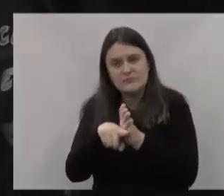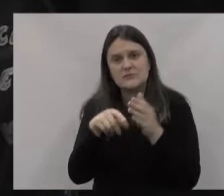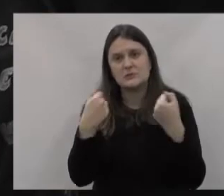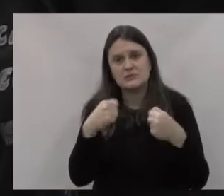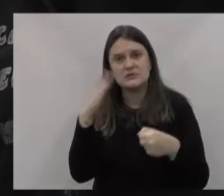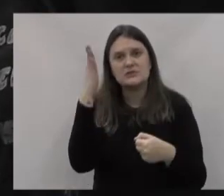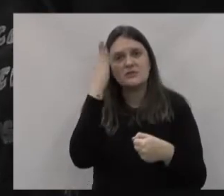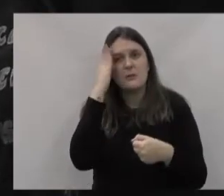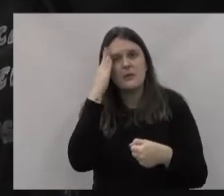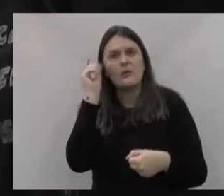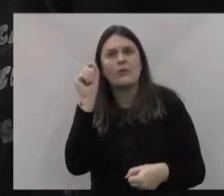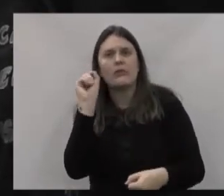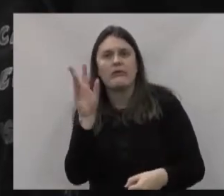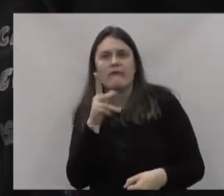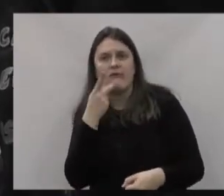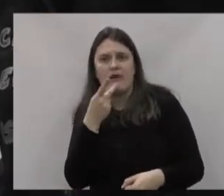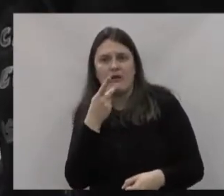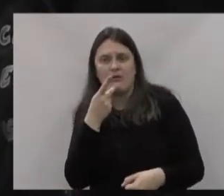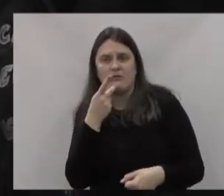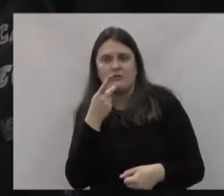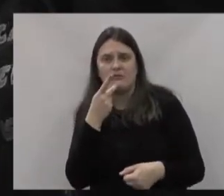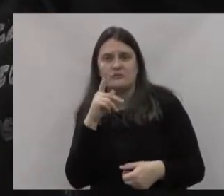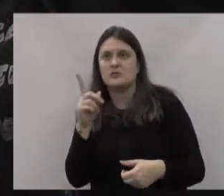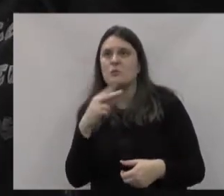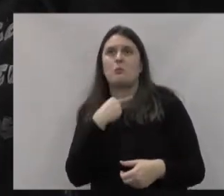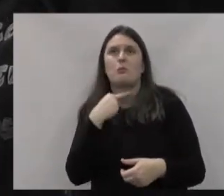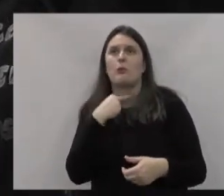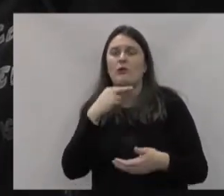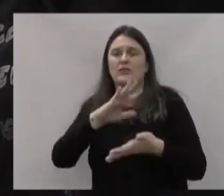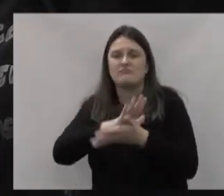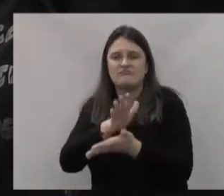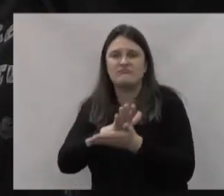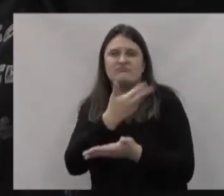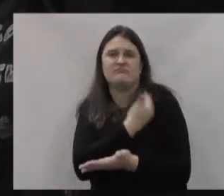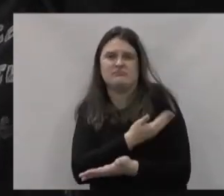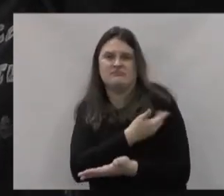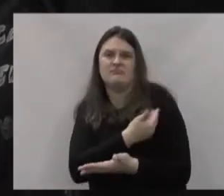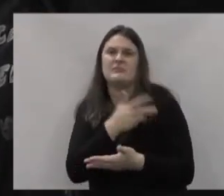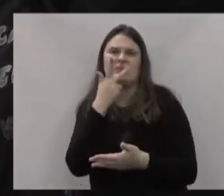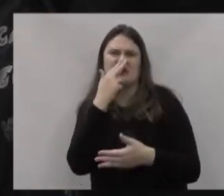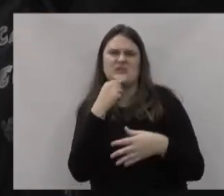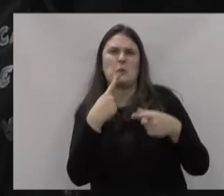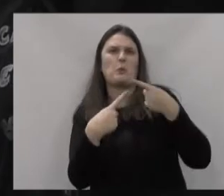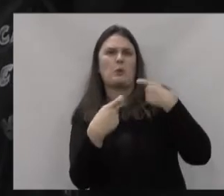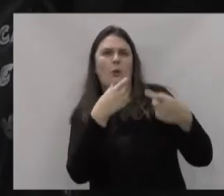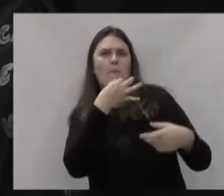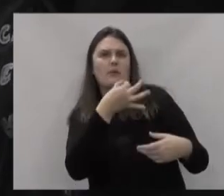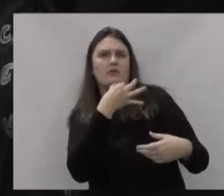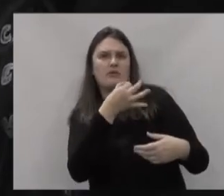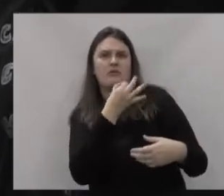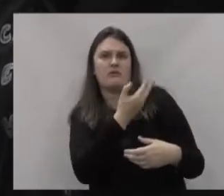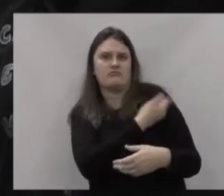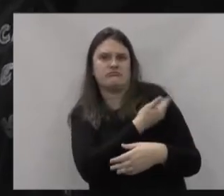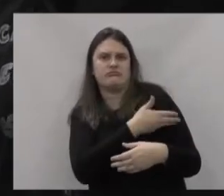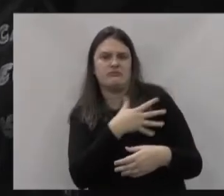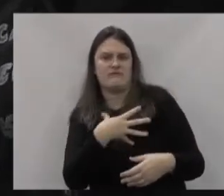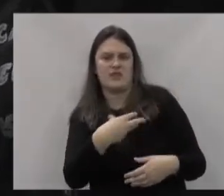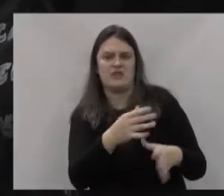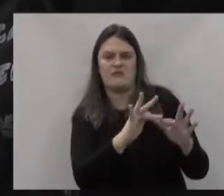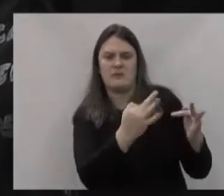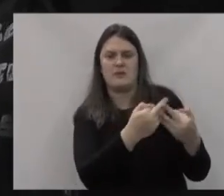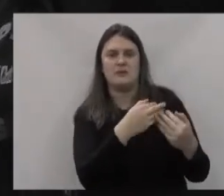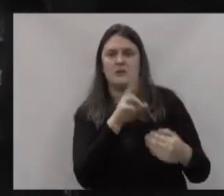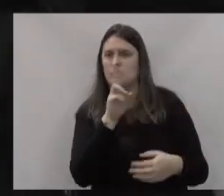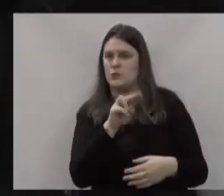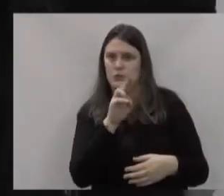precisa saber do que a gente fala, né, para que a gente não reproduza mais preconceitos e julgamentos em cima dela, em cima dos filhos dela